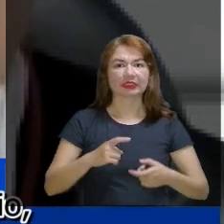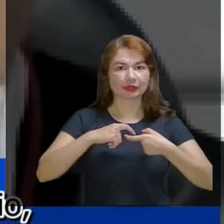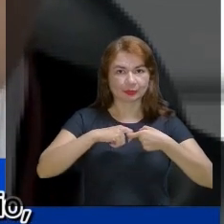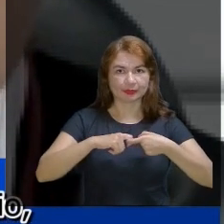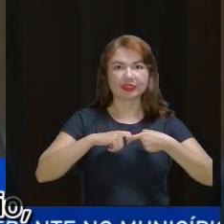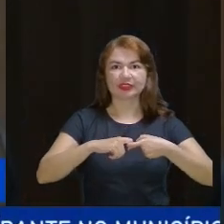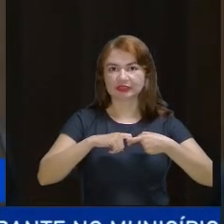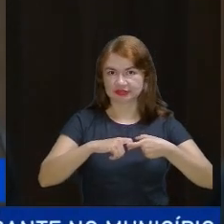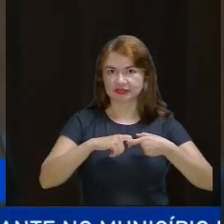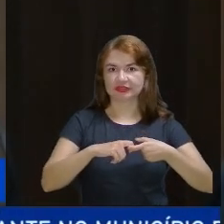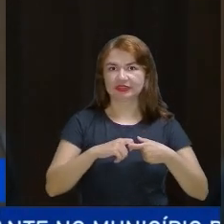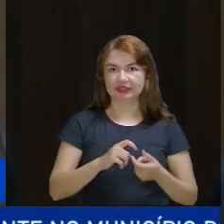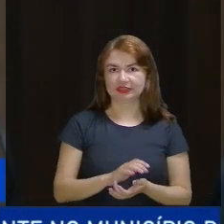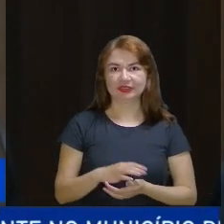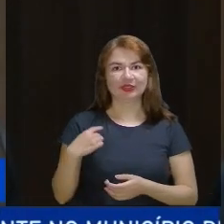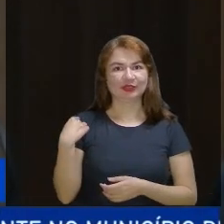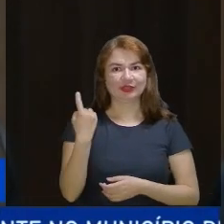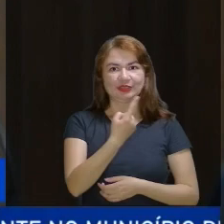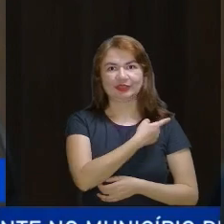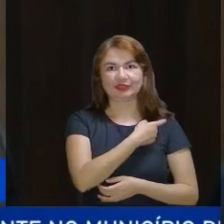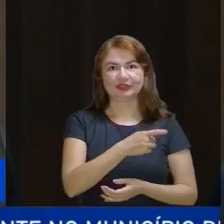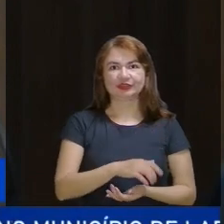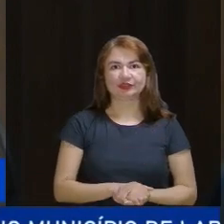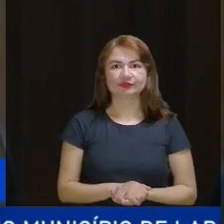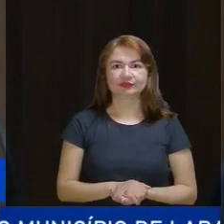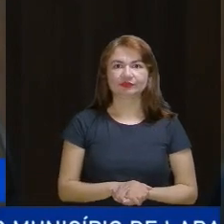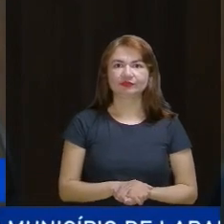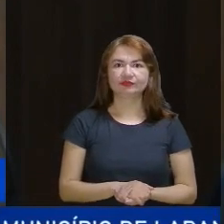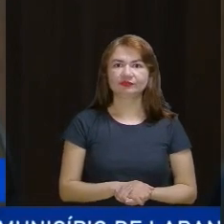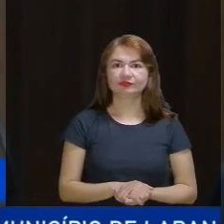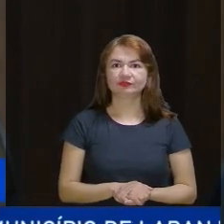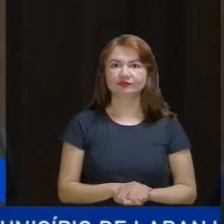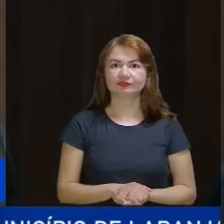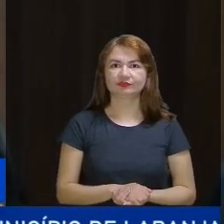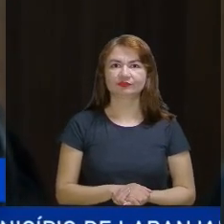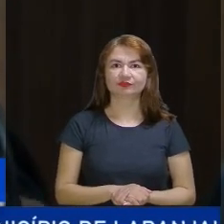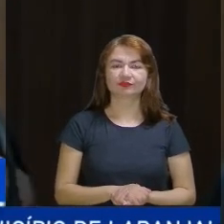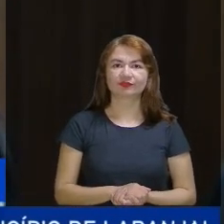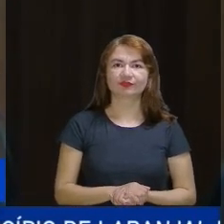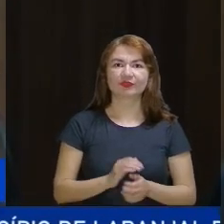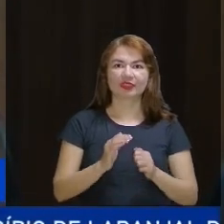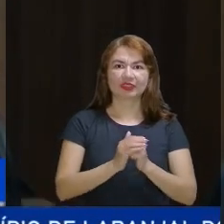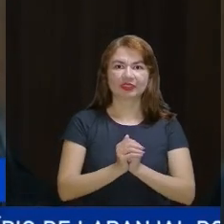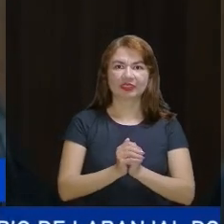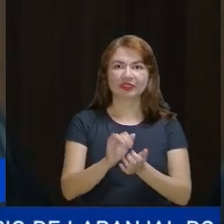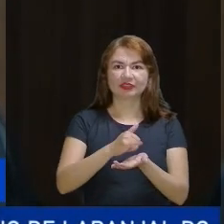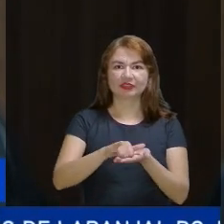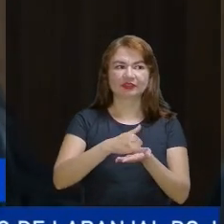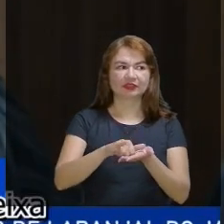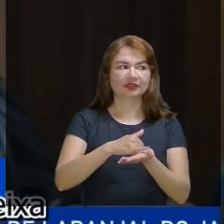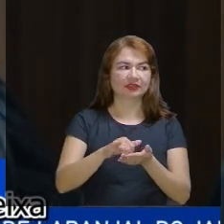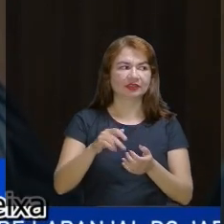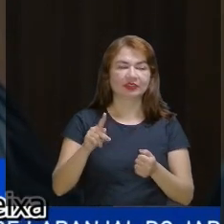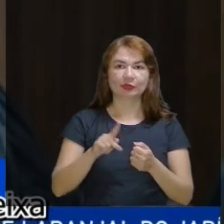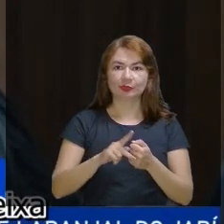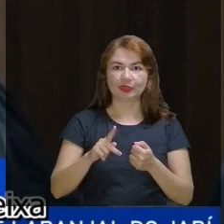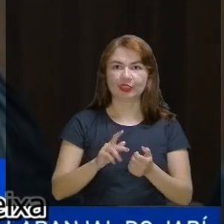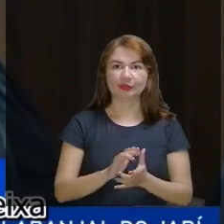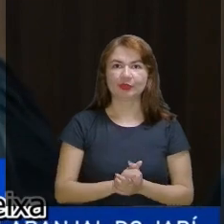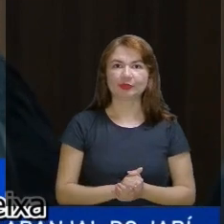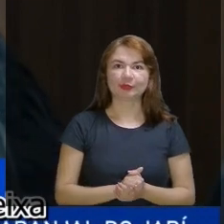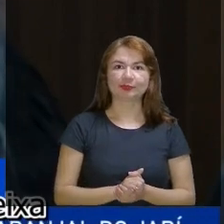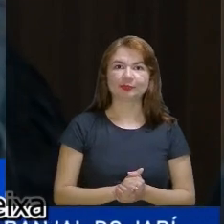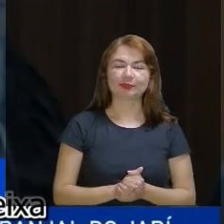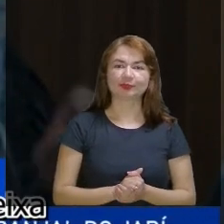que conduziu. Todos nós que compusemos o TRE, que nós nos Foco no desembargador João Lages, presidente do